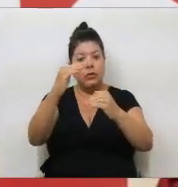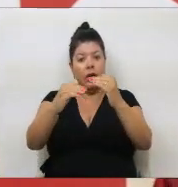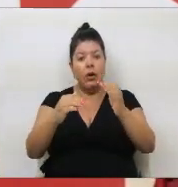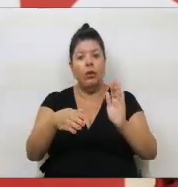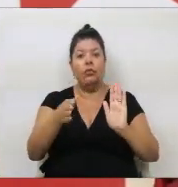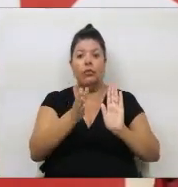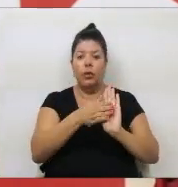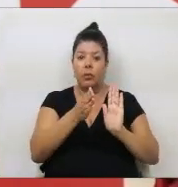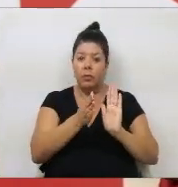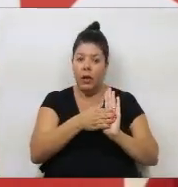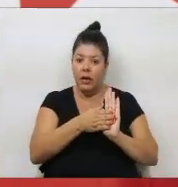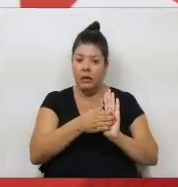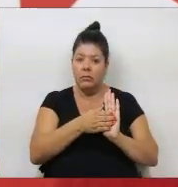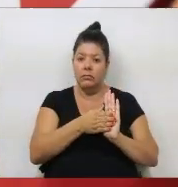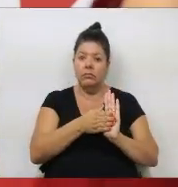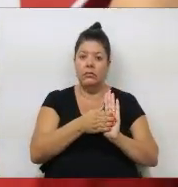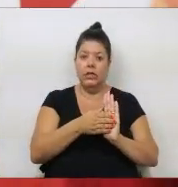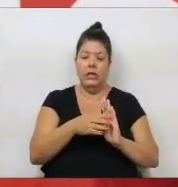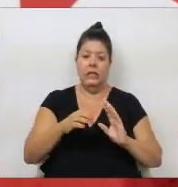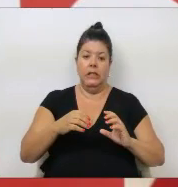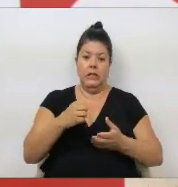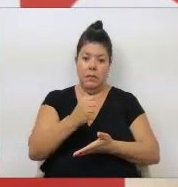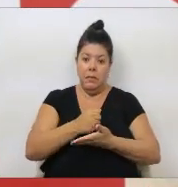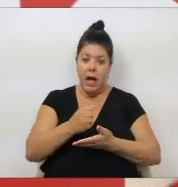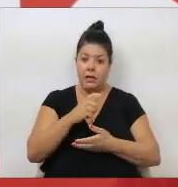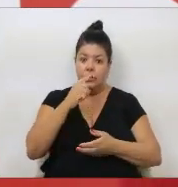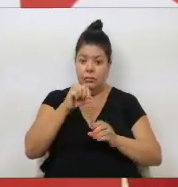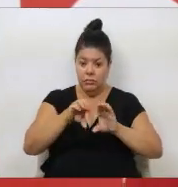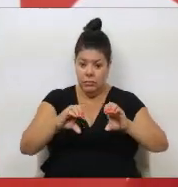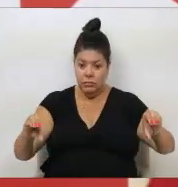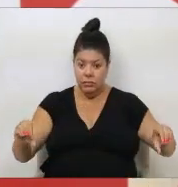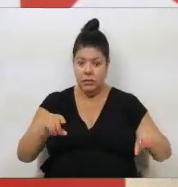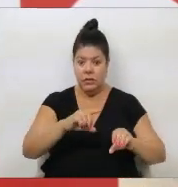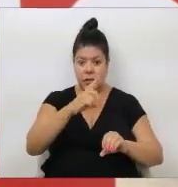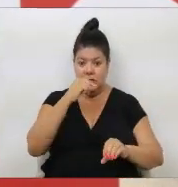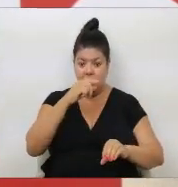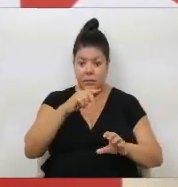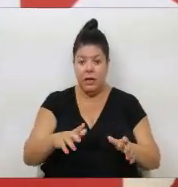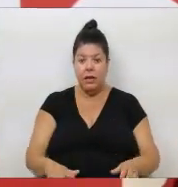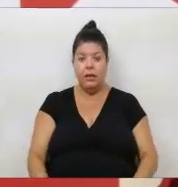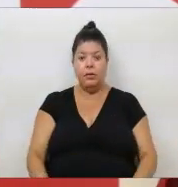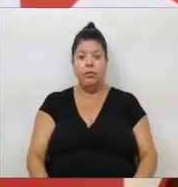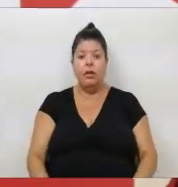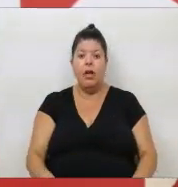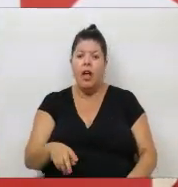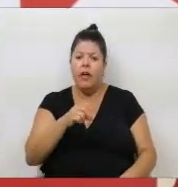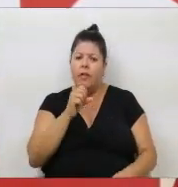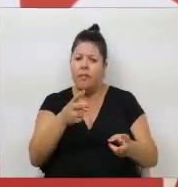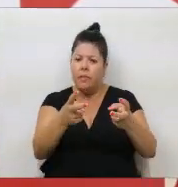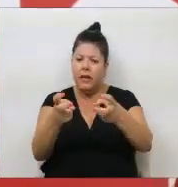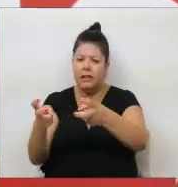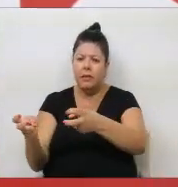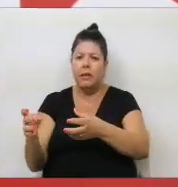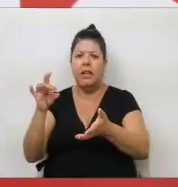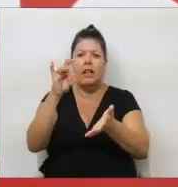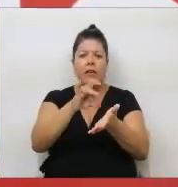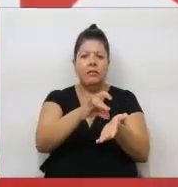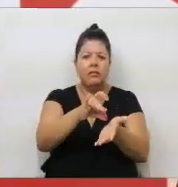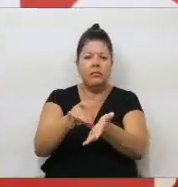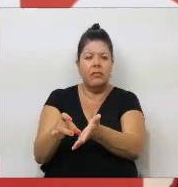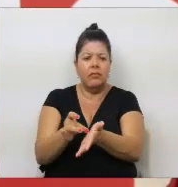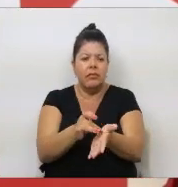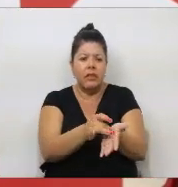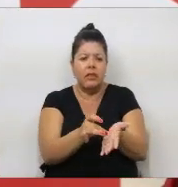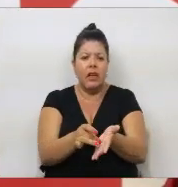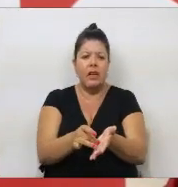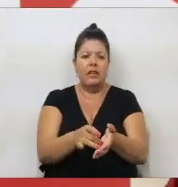plano municipal de saneamento que viabilize em todos os bairros, conforme a realidade de cada bairro, a garantia do saneamento básico.